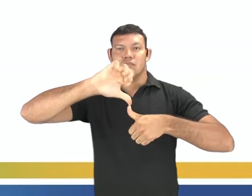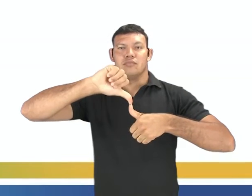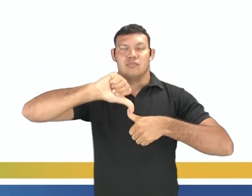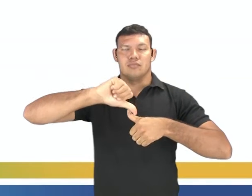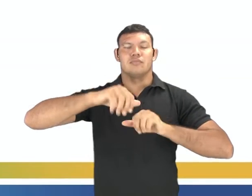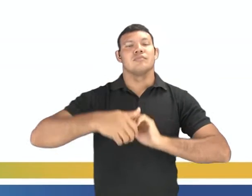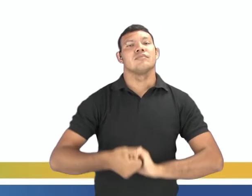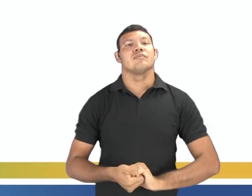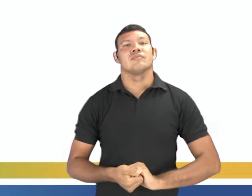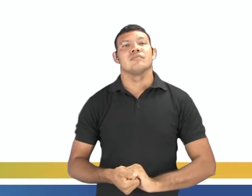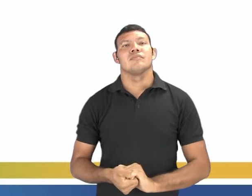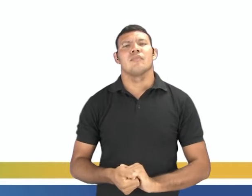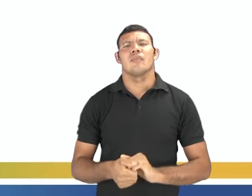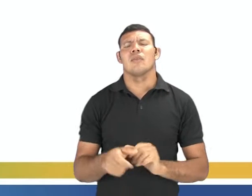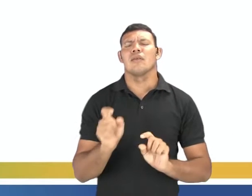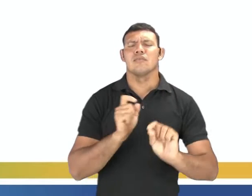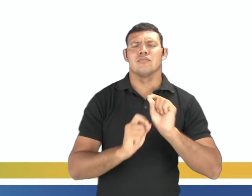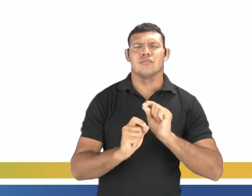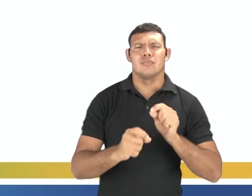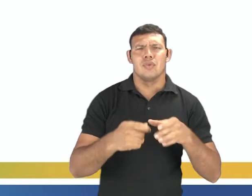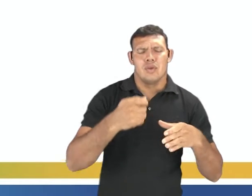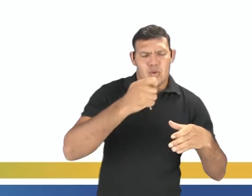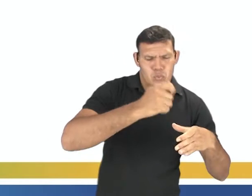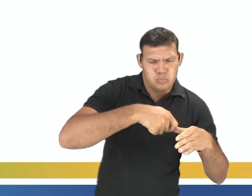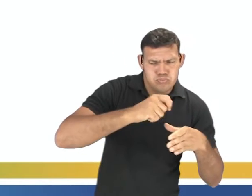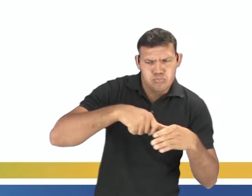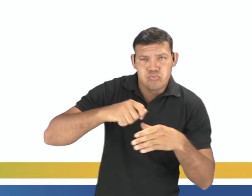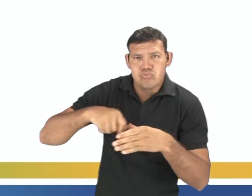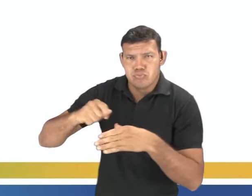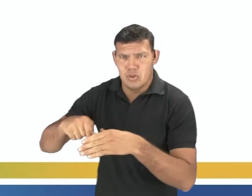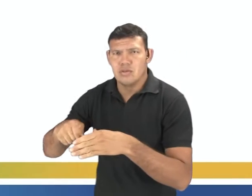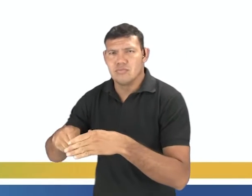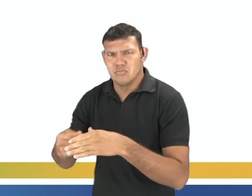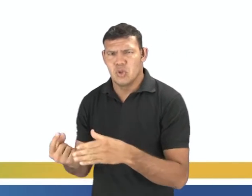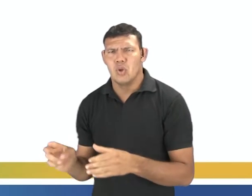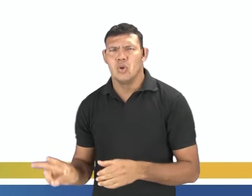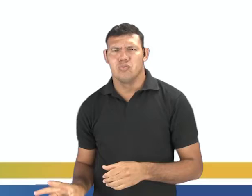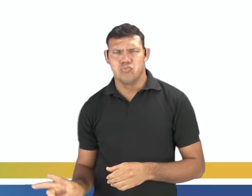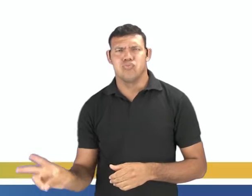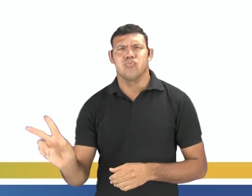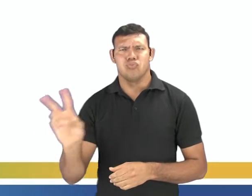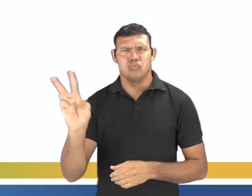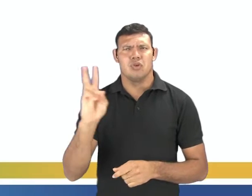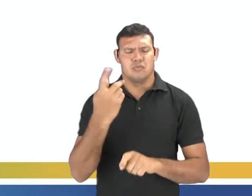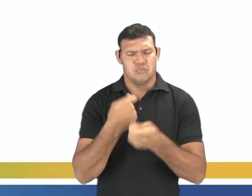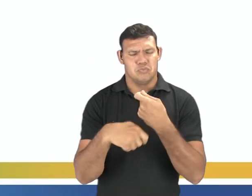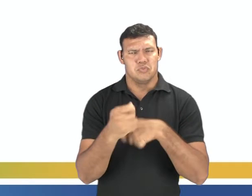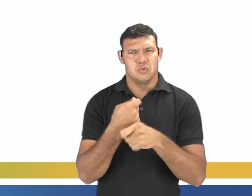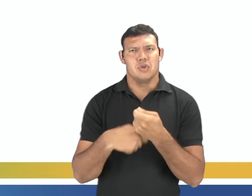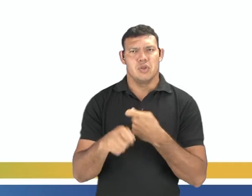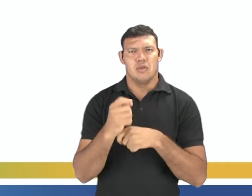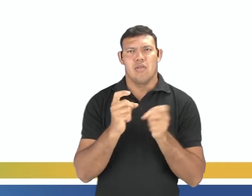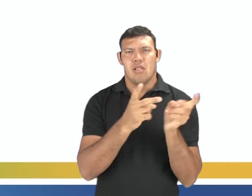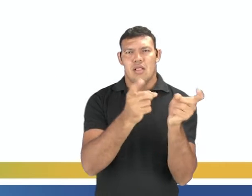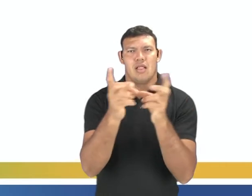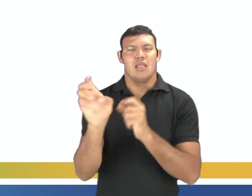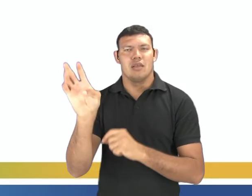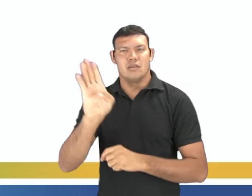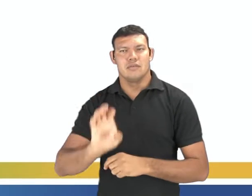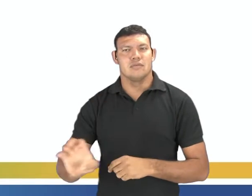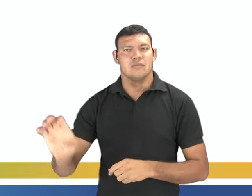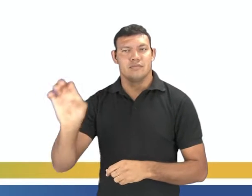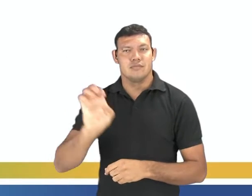americanos foram utilizados para o cultivo de diversos produtos de alto valor comercial no mercado europeu, como